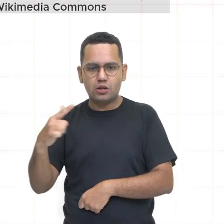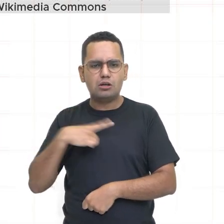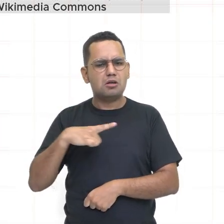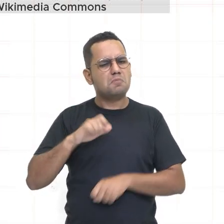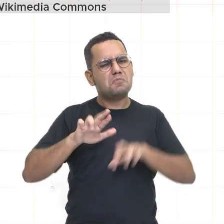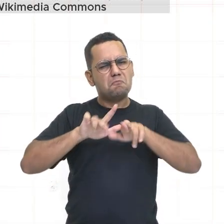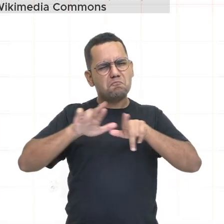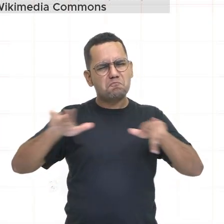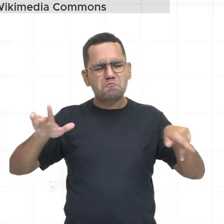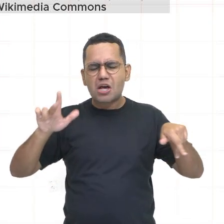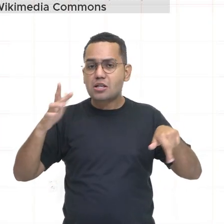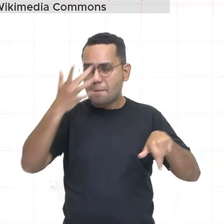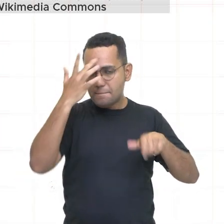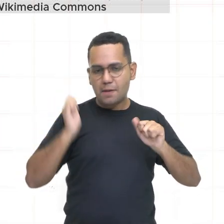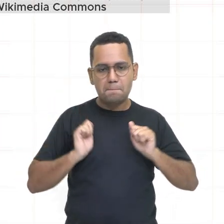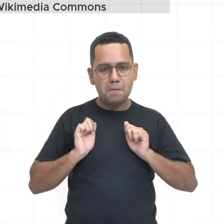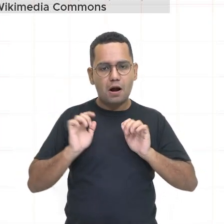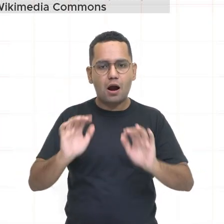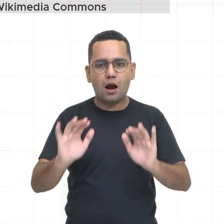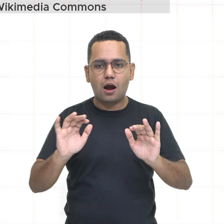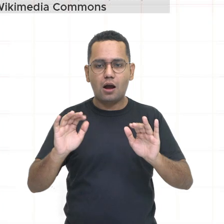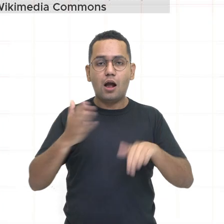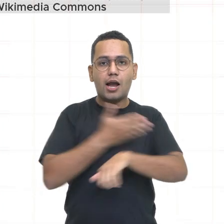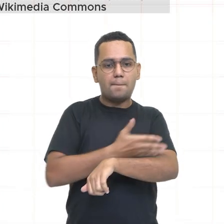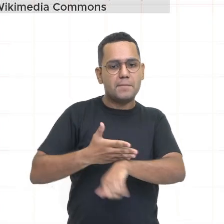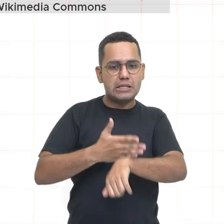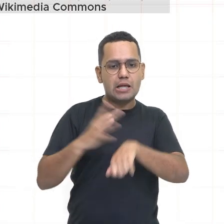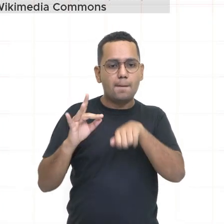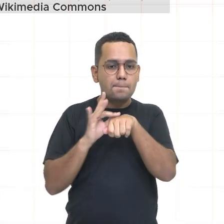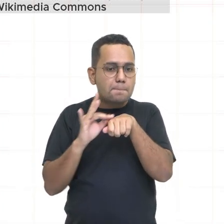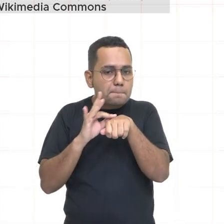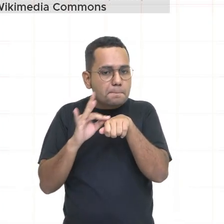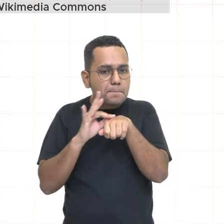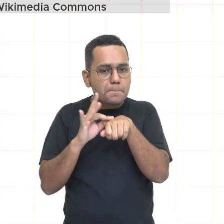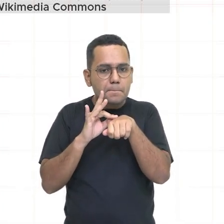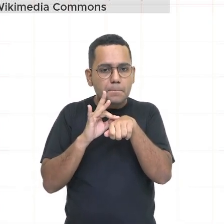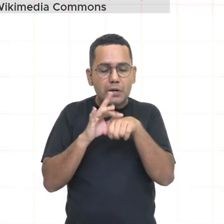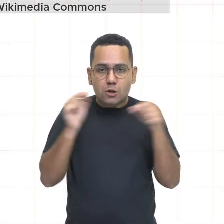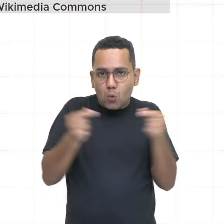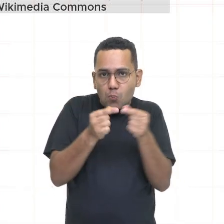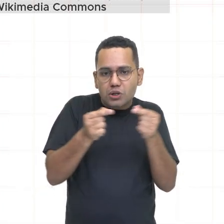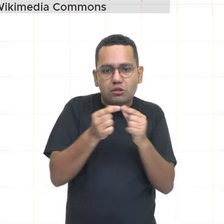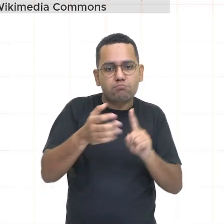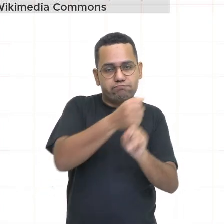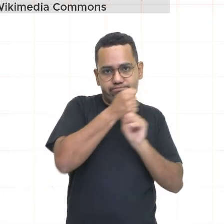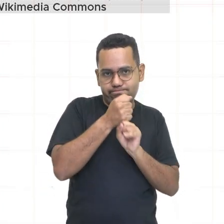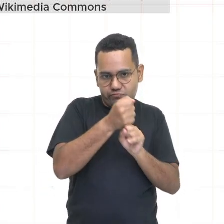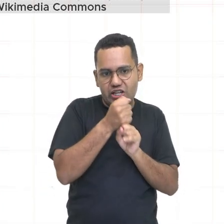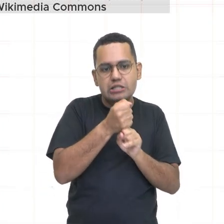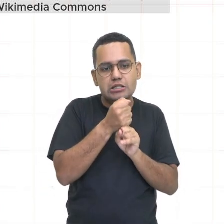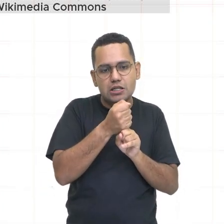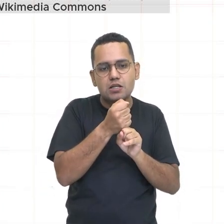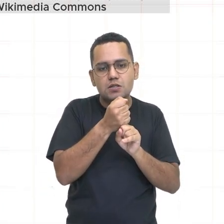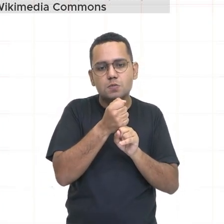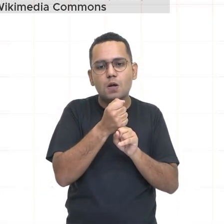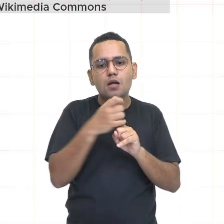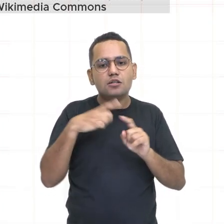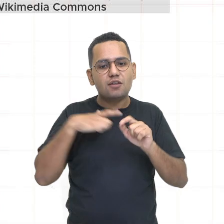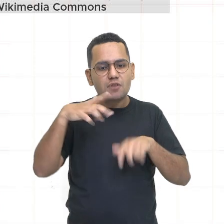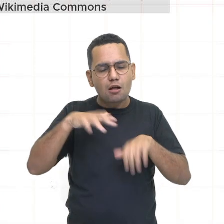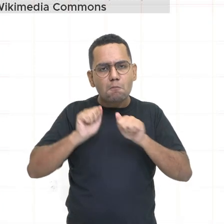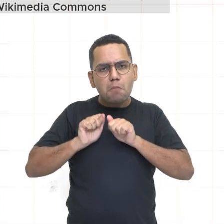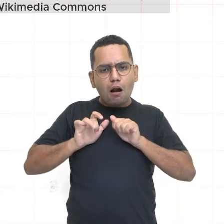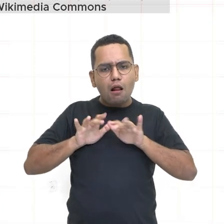fascista, marcharam sobre Roma de diversas cidades italianas, exigindo que o governo do primeiro-ministro Luigi